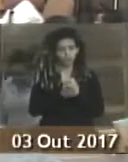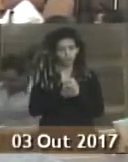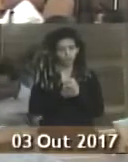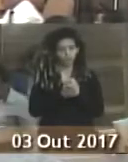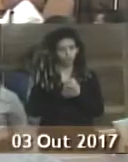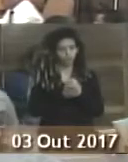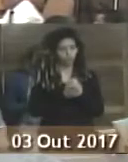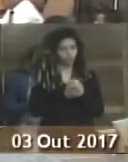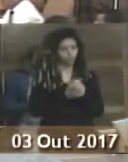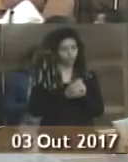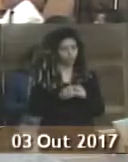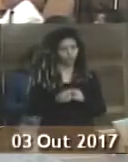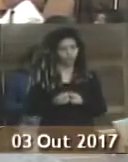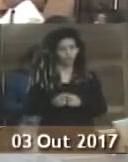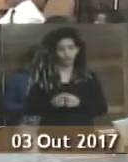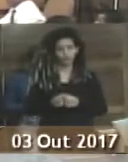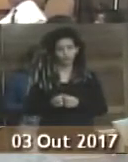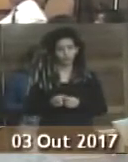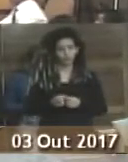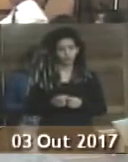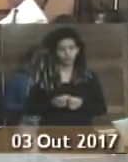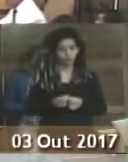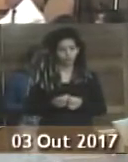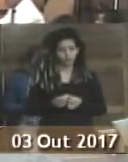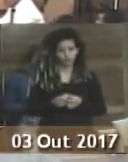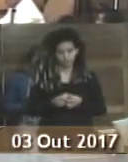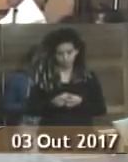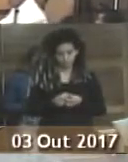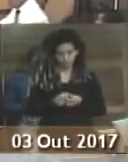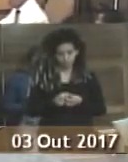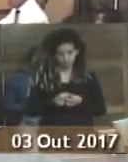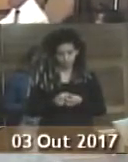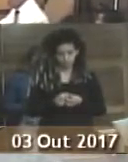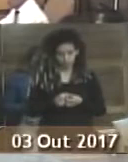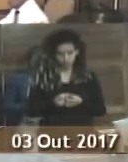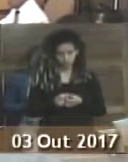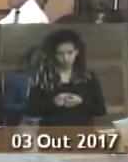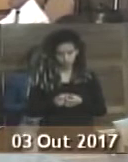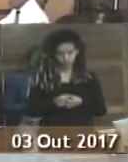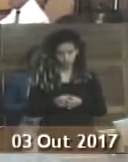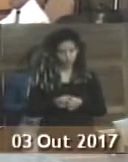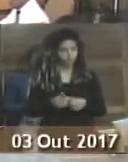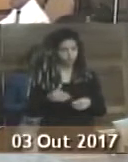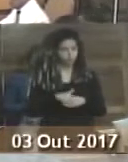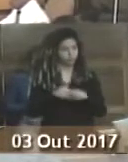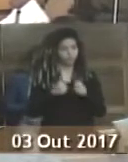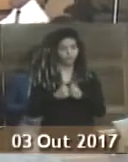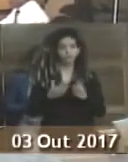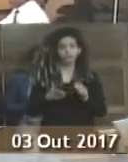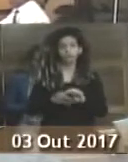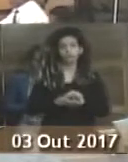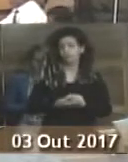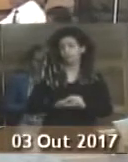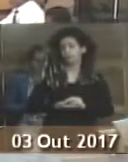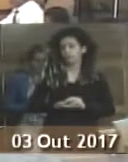Cerimônia e editor de vídeo. Desculpa, é que está à mão. Ok. A votação já está aberta.